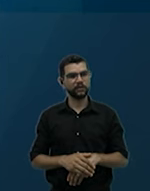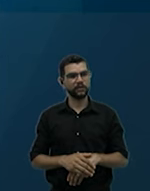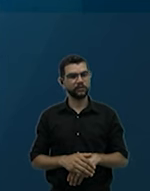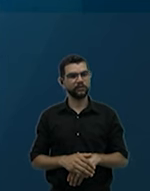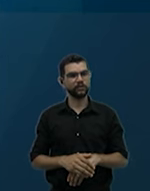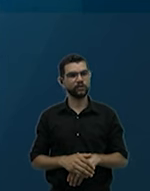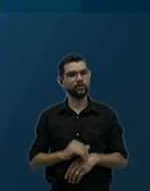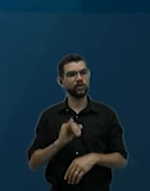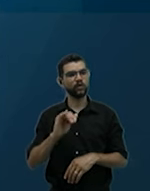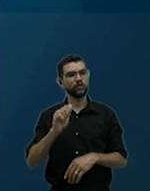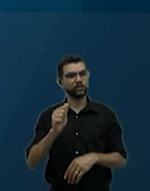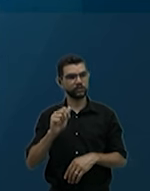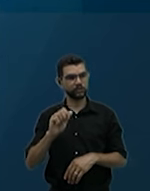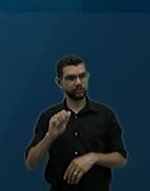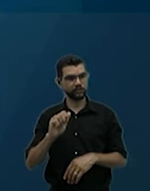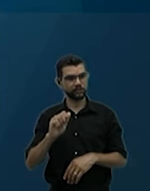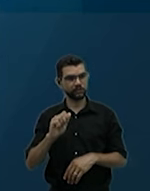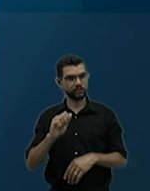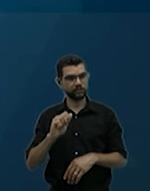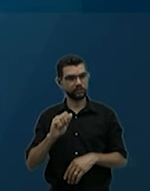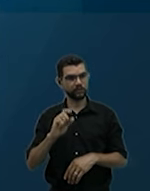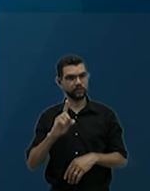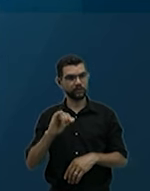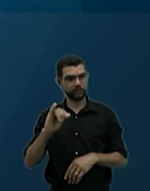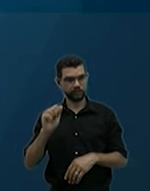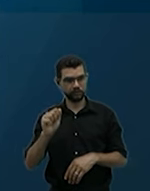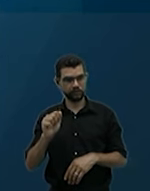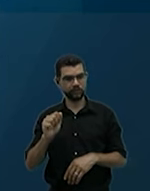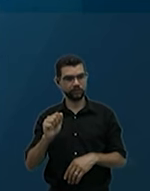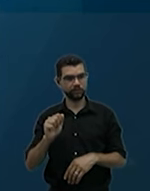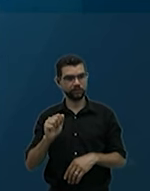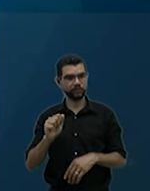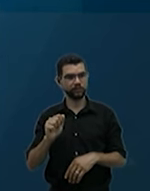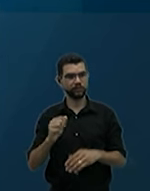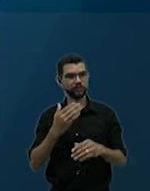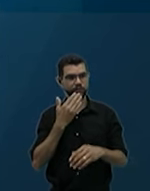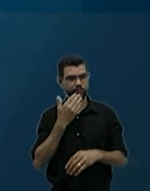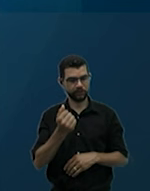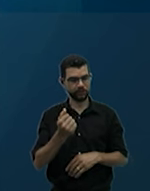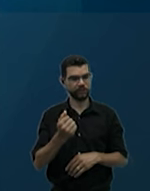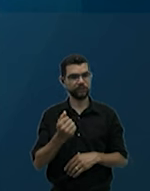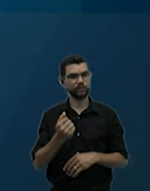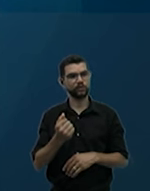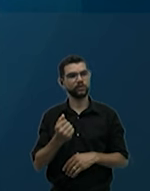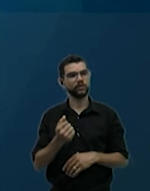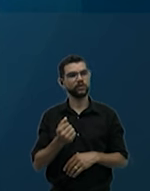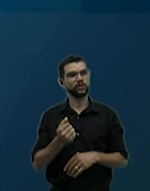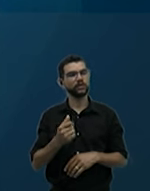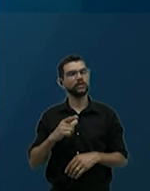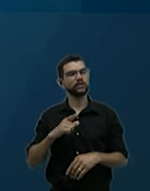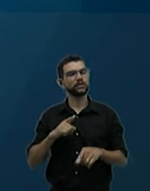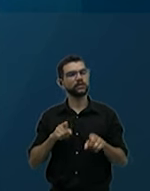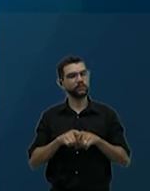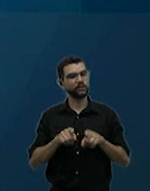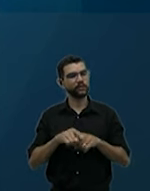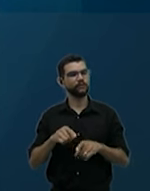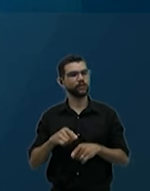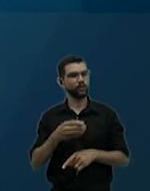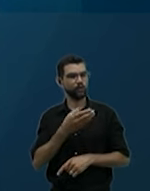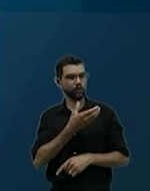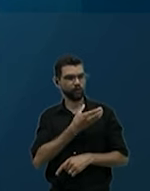como tem feito, como o colega ressaltou, há mais de 20 anos. E conforme previsto na legislação previdenciária,